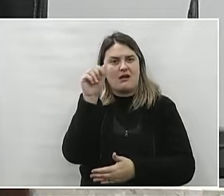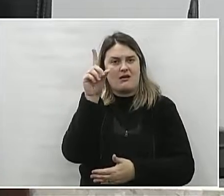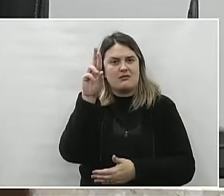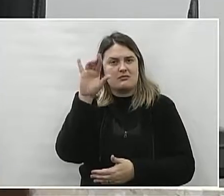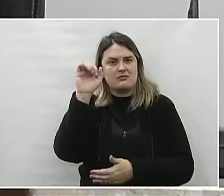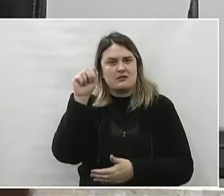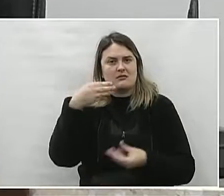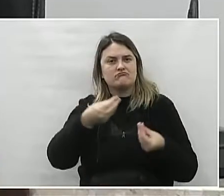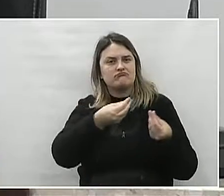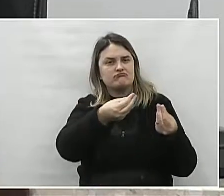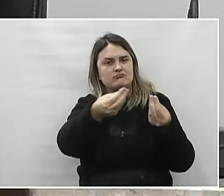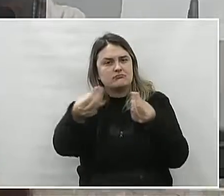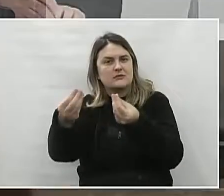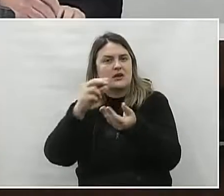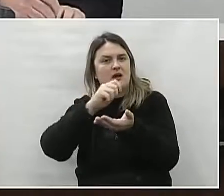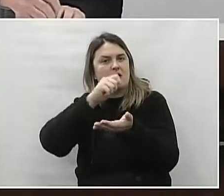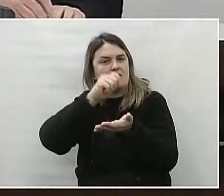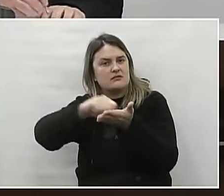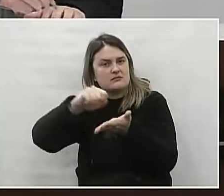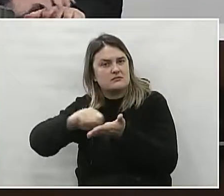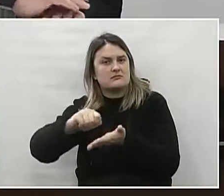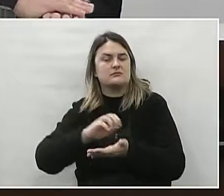Adrian para que apanhe as assinaturas.